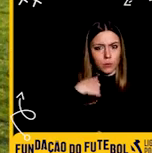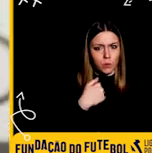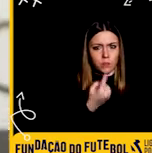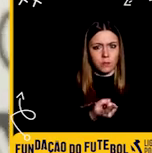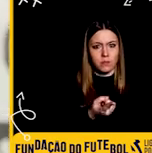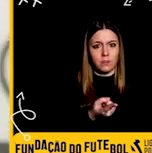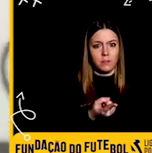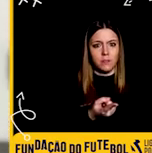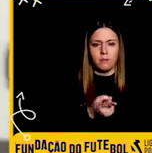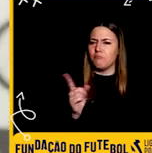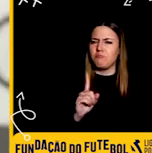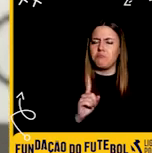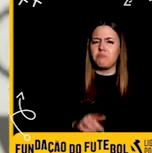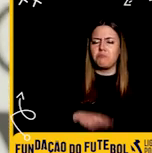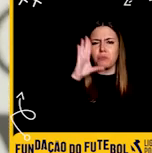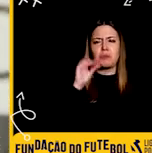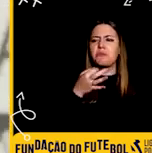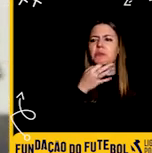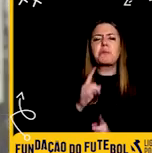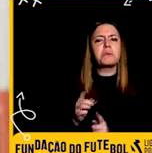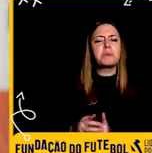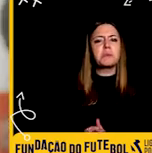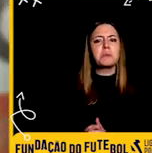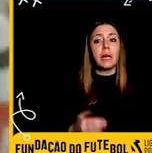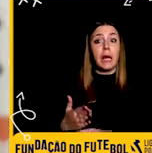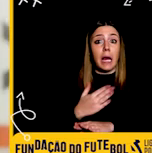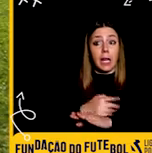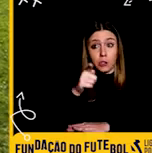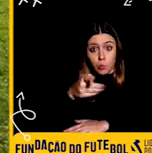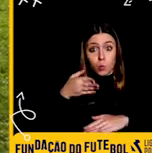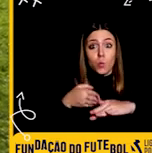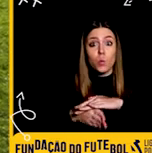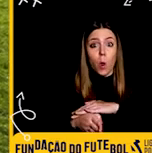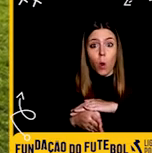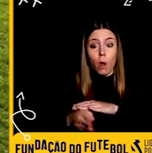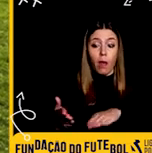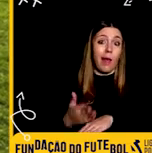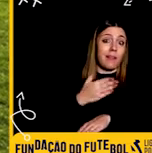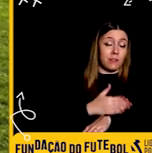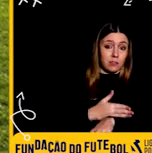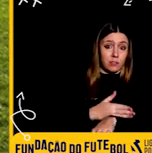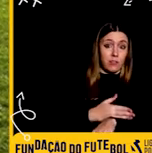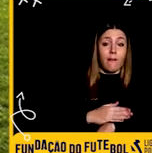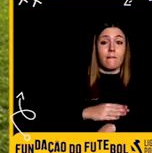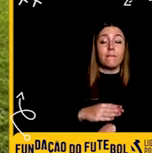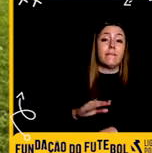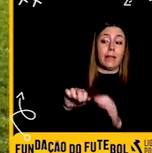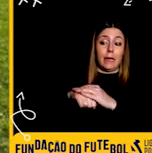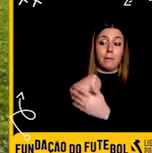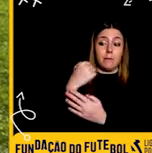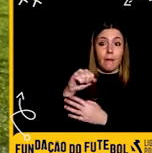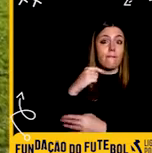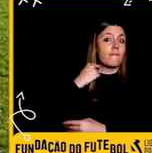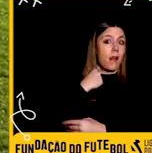que estou a falar. Não. Não? Se queres ser sincero, não. Tu, antes de fazeres o gol, na jogada anterior, falhas de